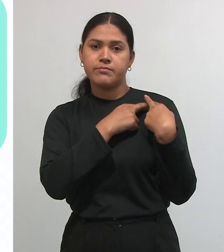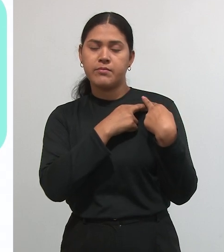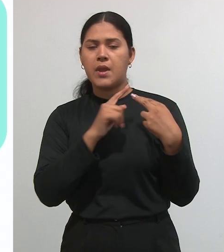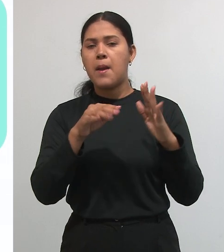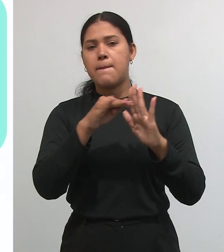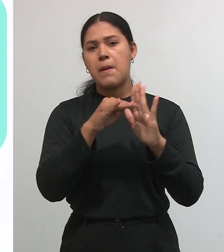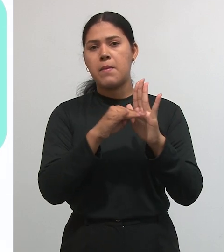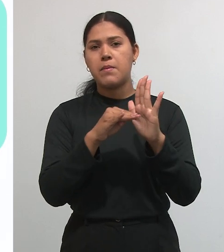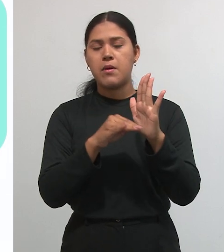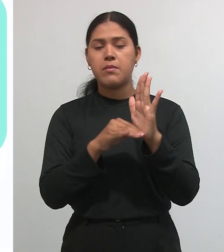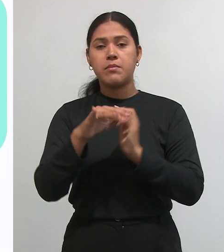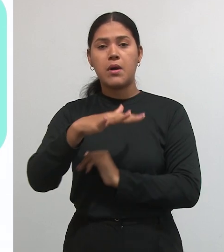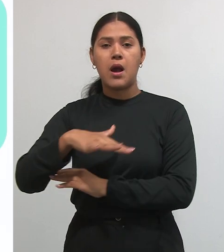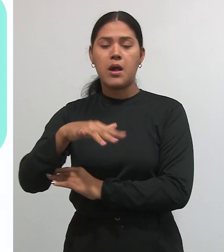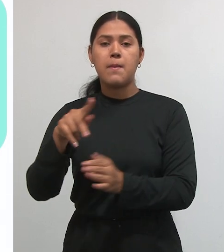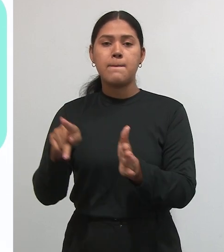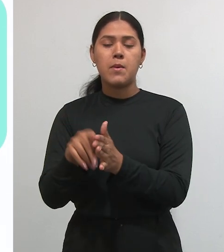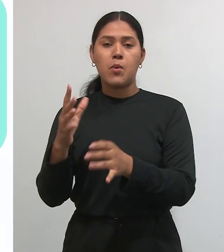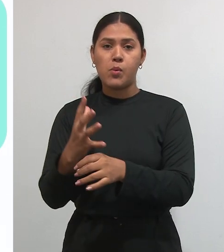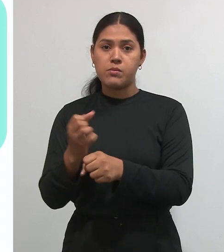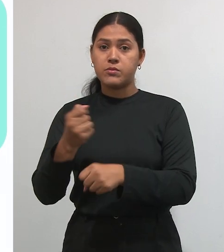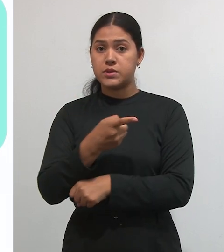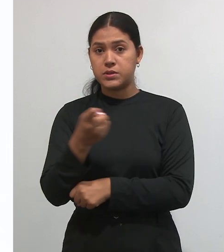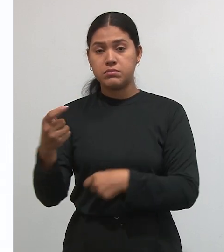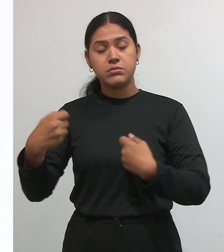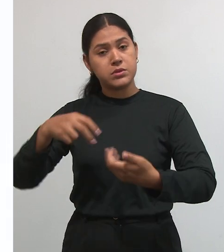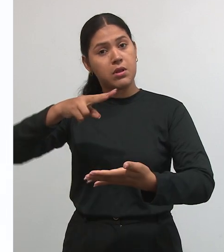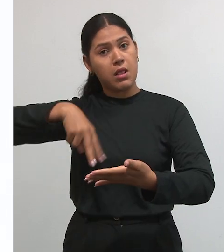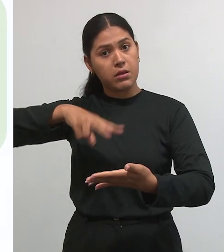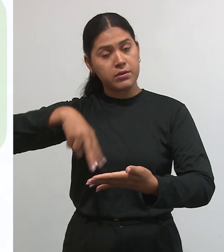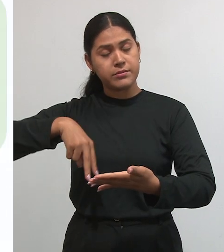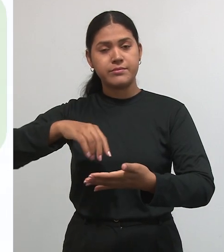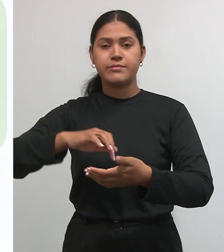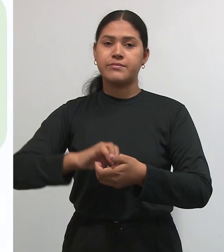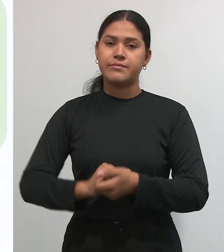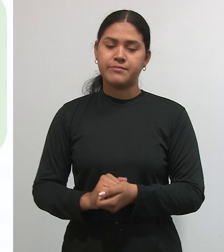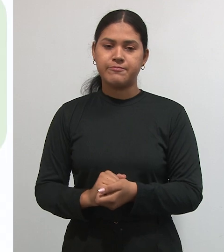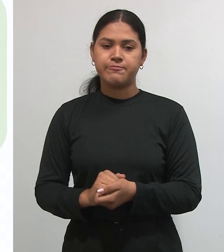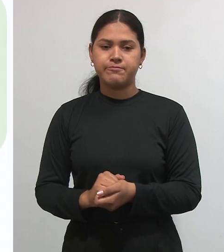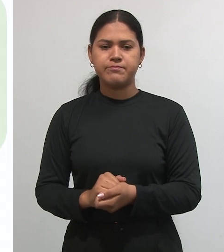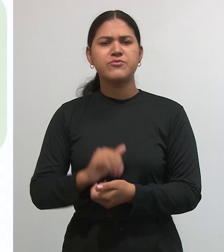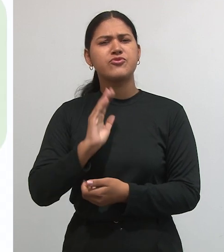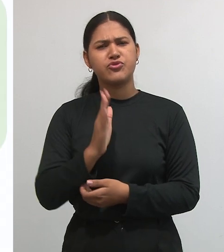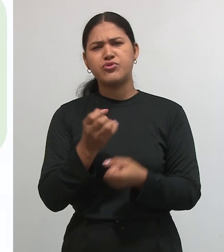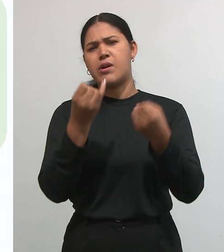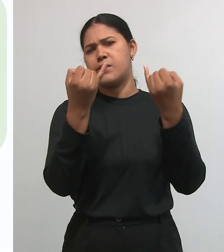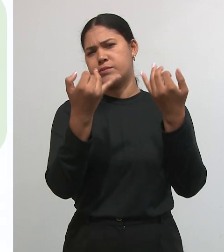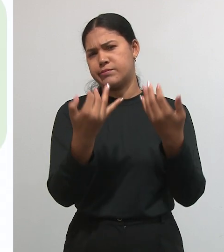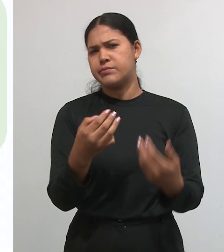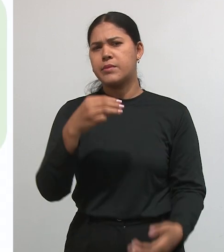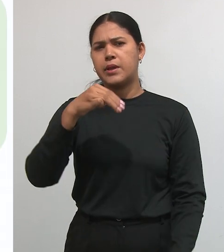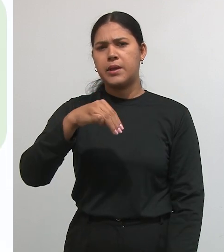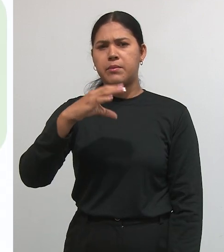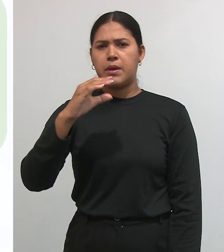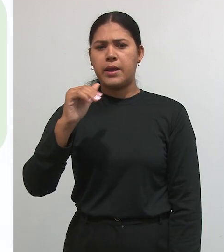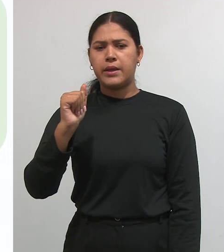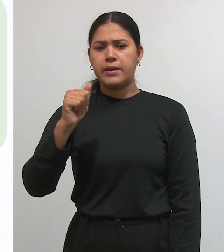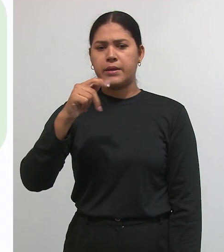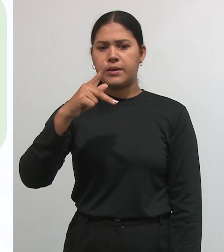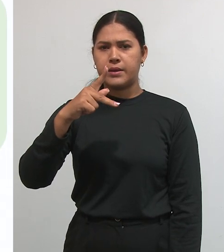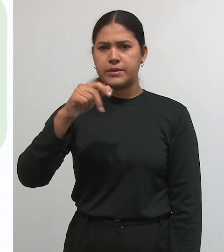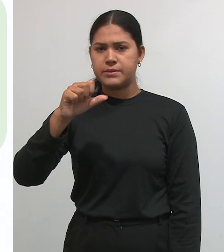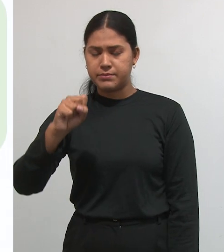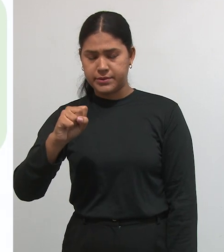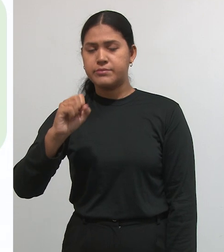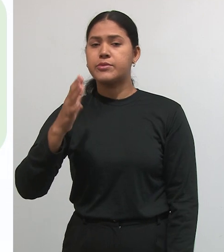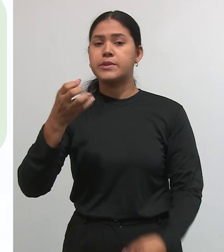referente à contabilidade importantes que vocês devem ler. Temos também o que eu falei, que é o MCASP, que ele é